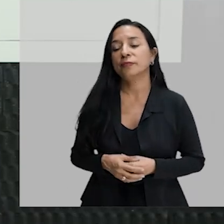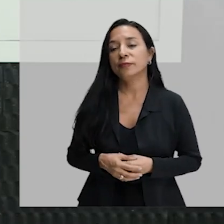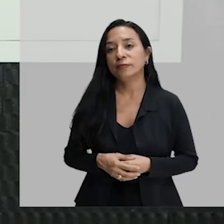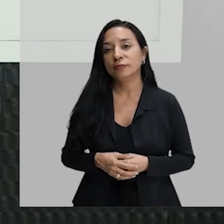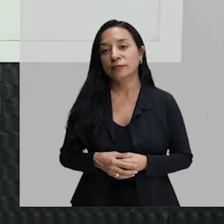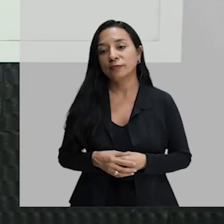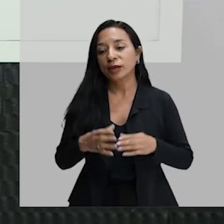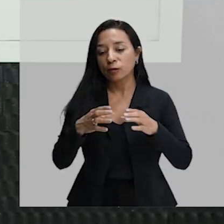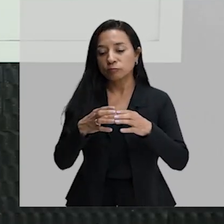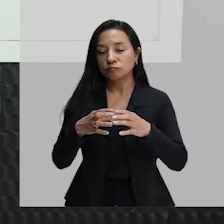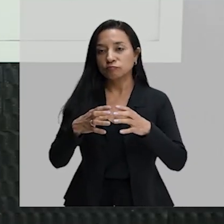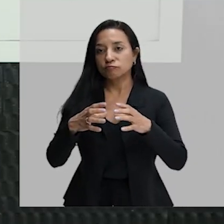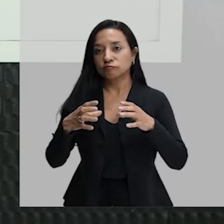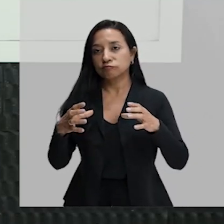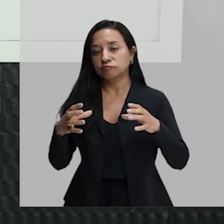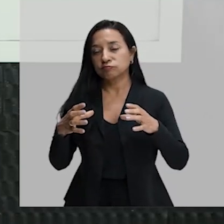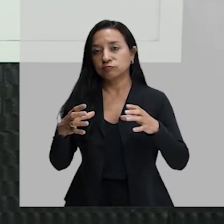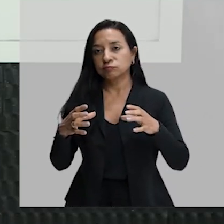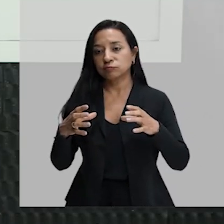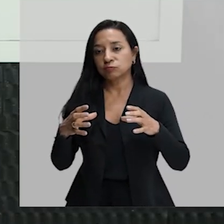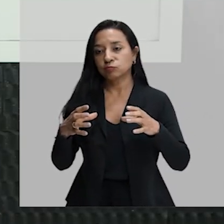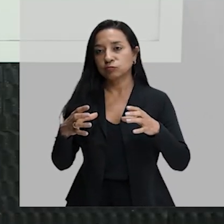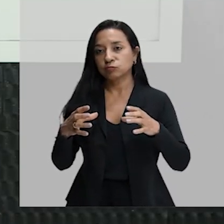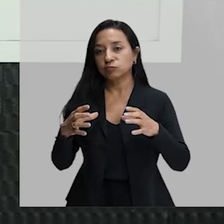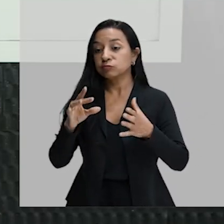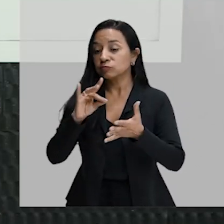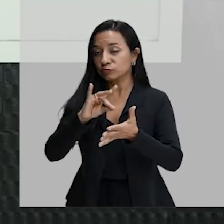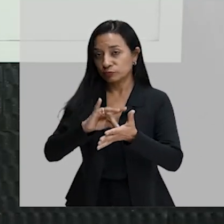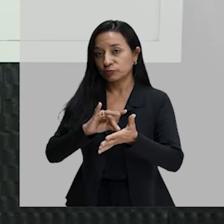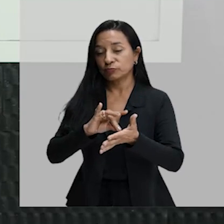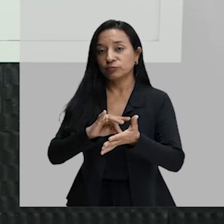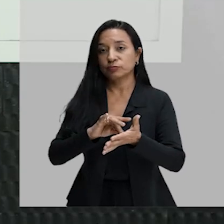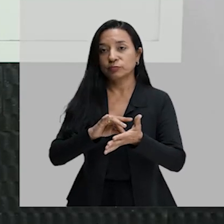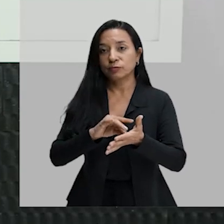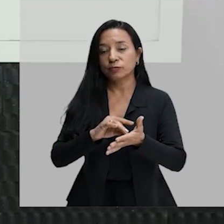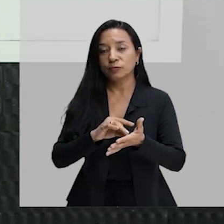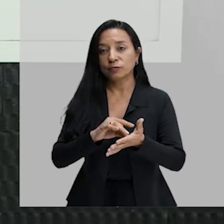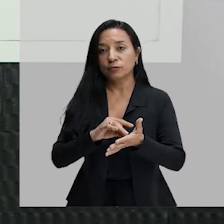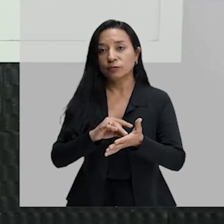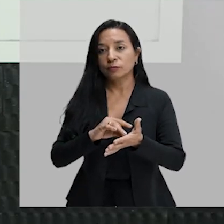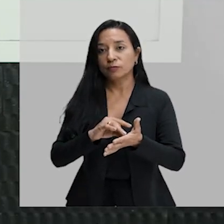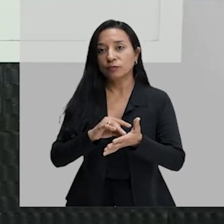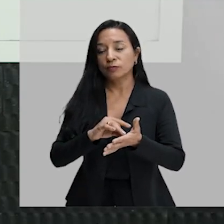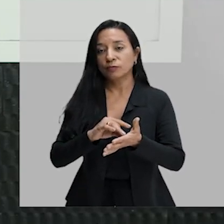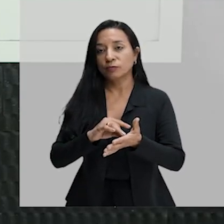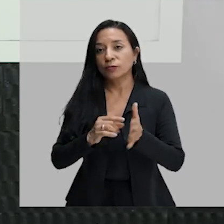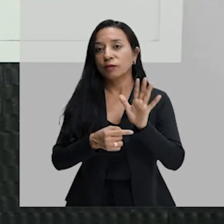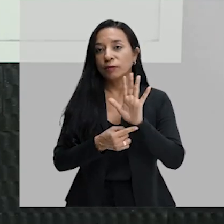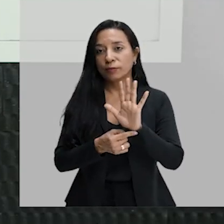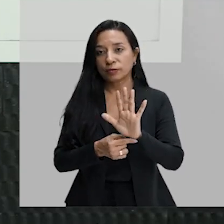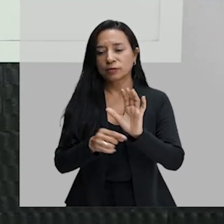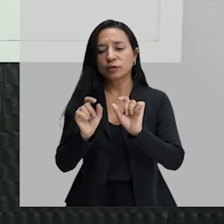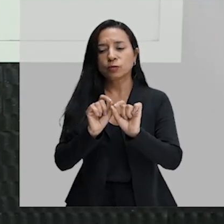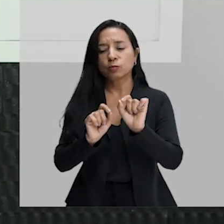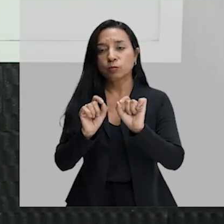a dilatação, né, essa dilatação real, ela vai ser dada pelo quê? Ó?